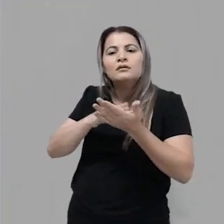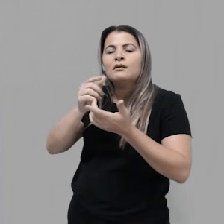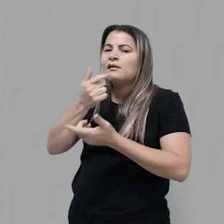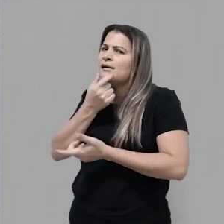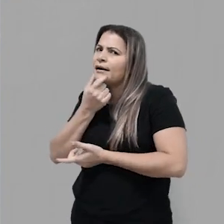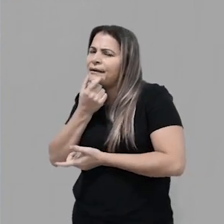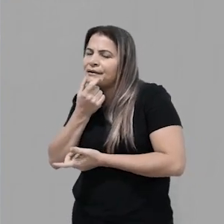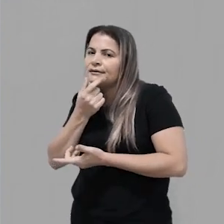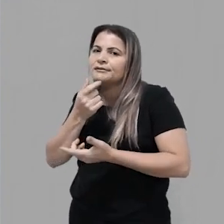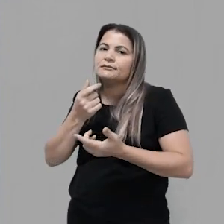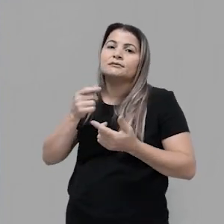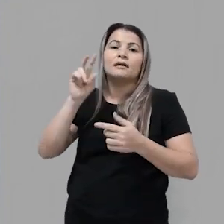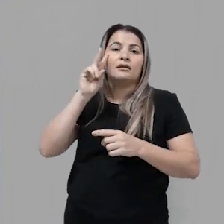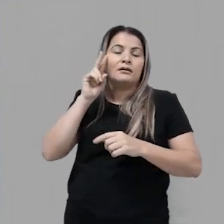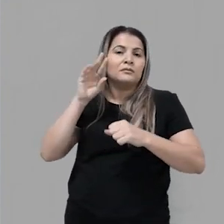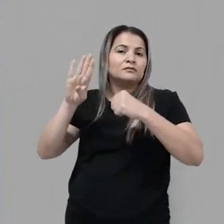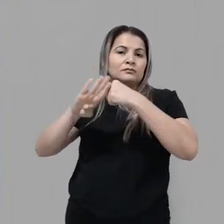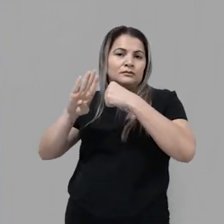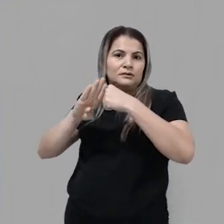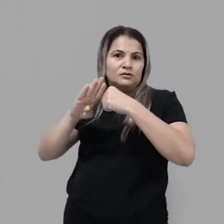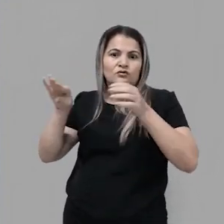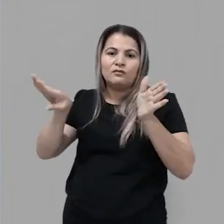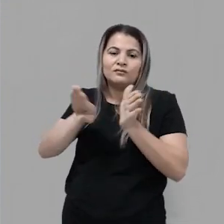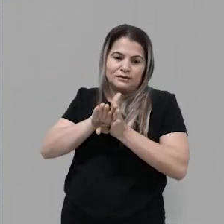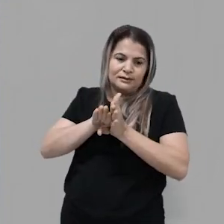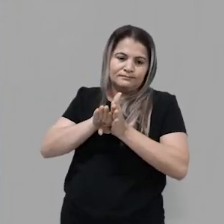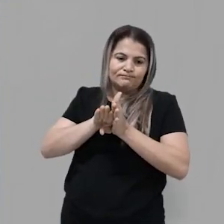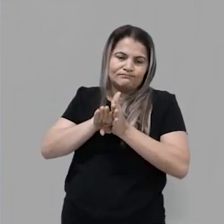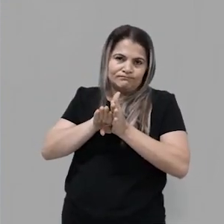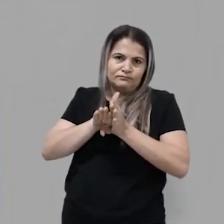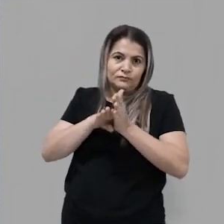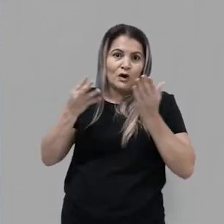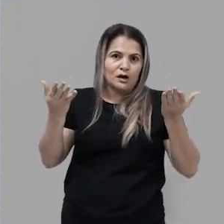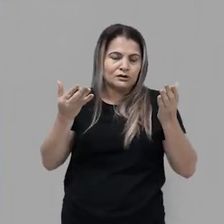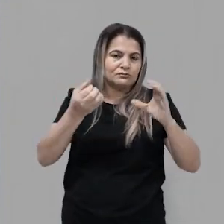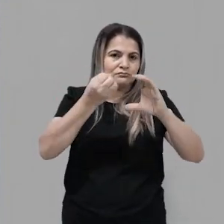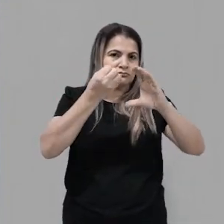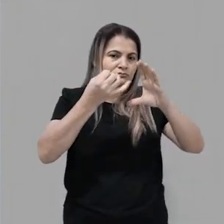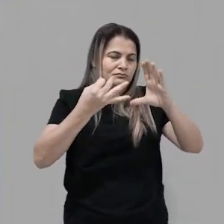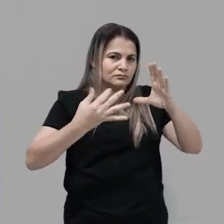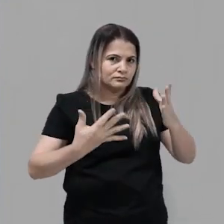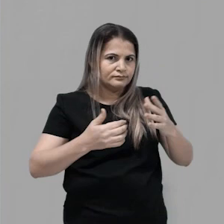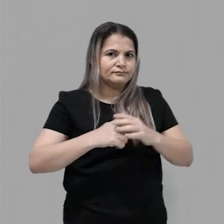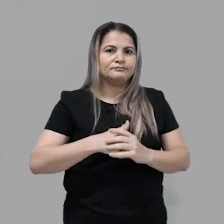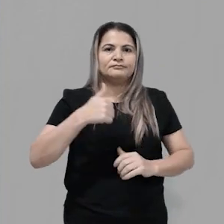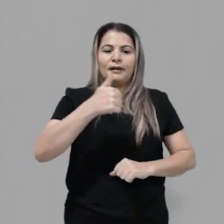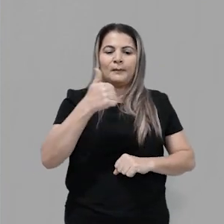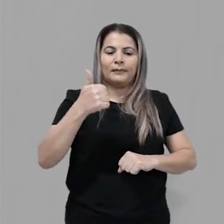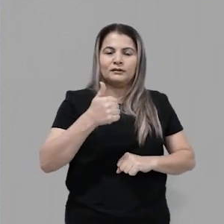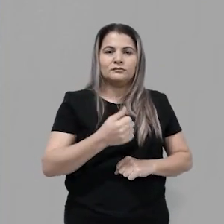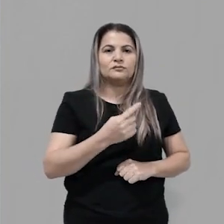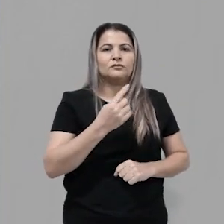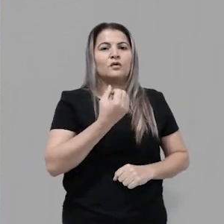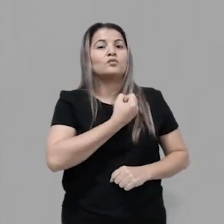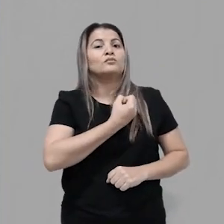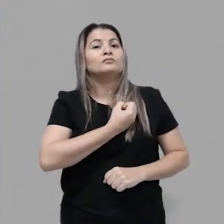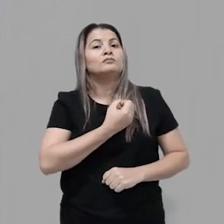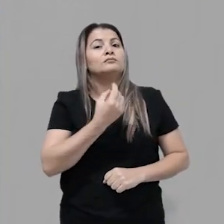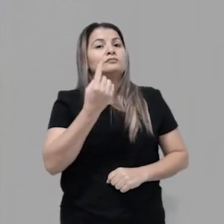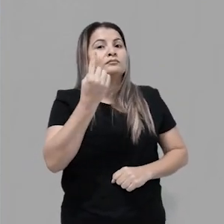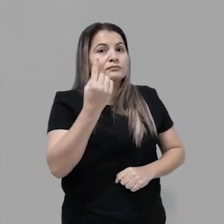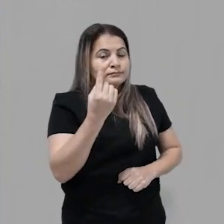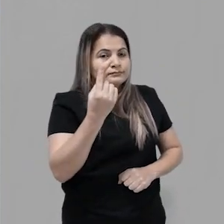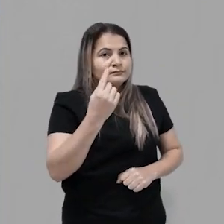última coisa, é o substantivo. Suitcase. Vamos para as características agora. Primeiro, uma, tá